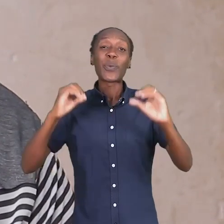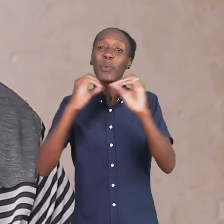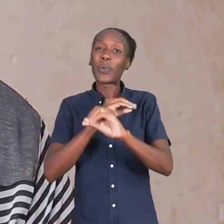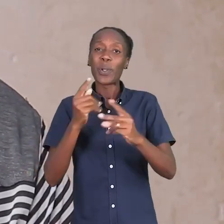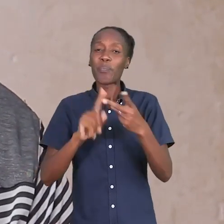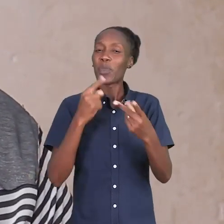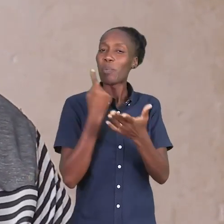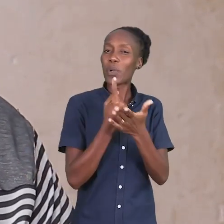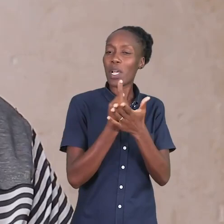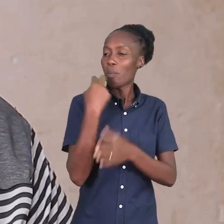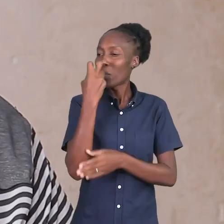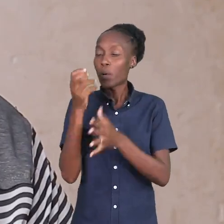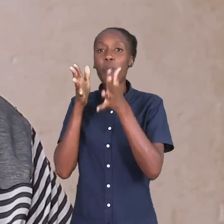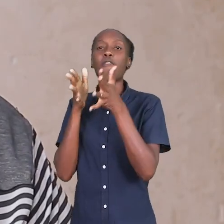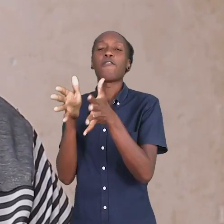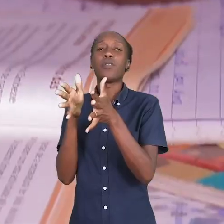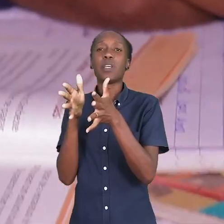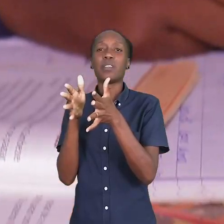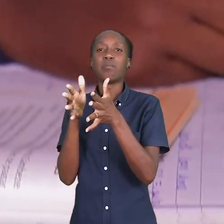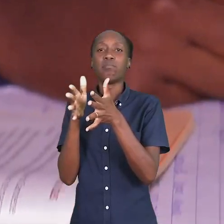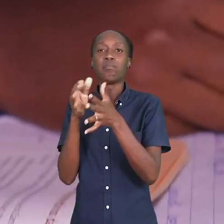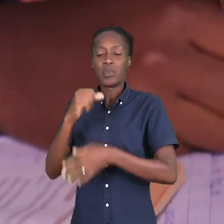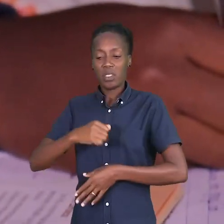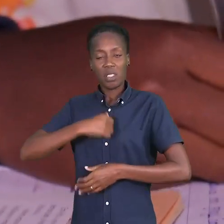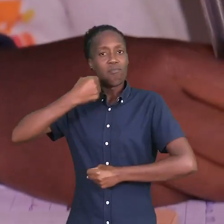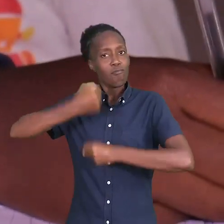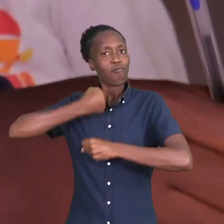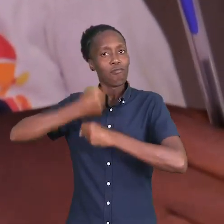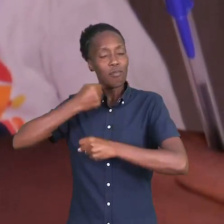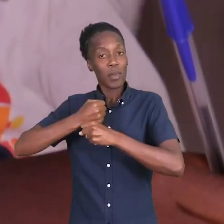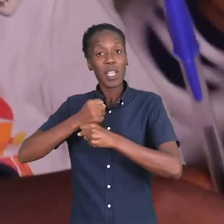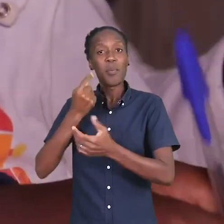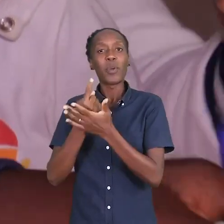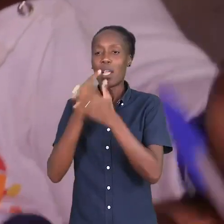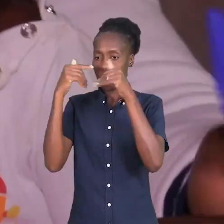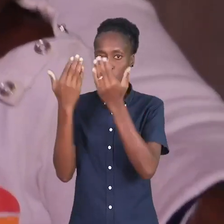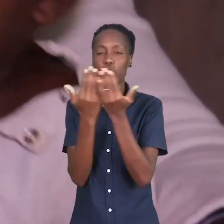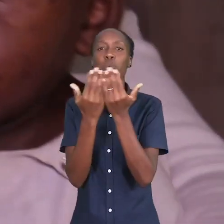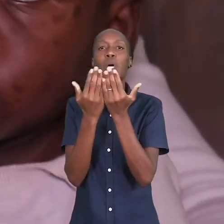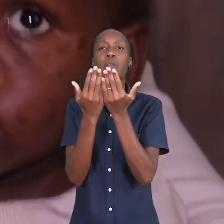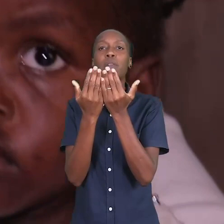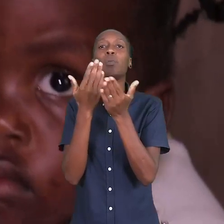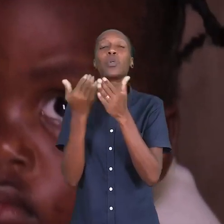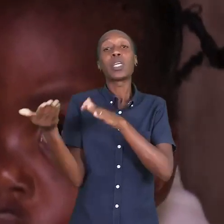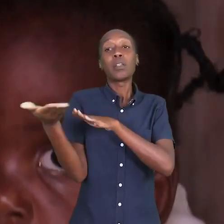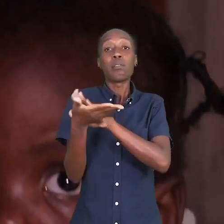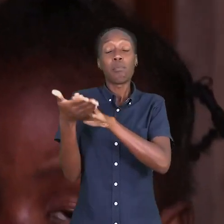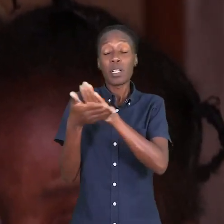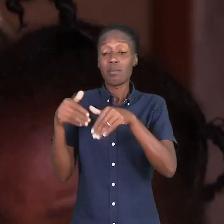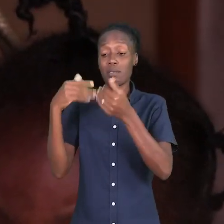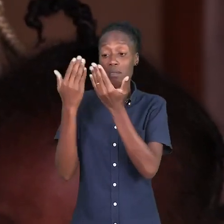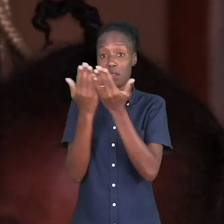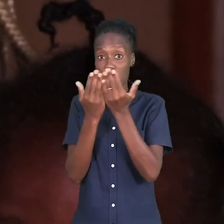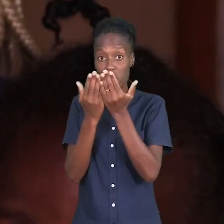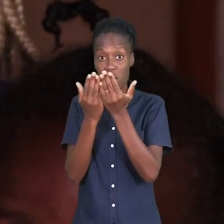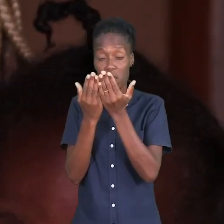uma formação. A pessoa é a base essencial da pessoa. Sim. Porque é na base da escola